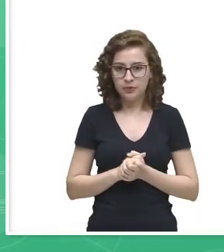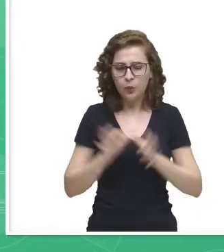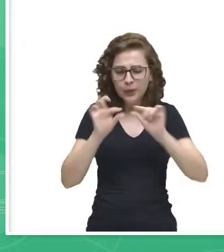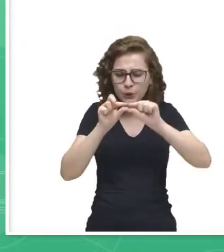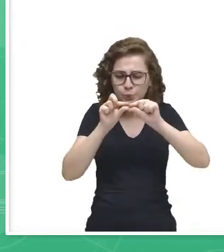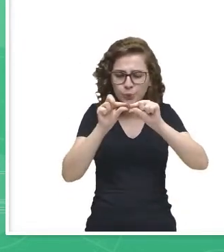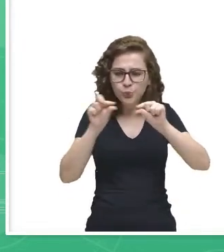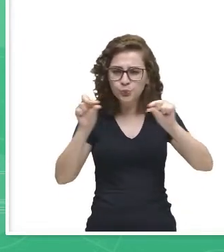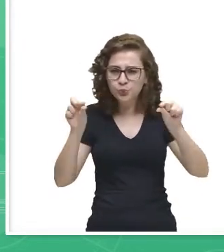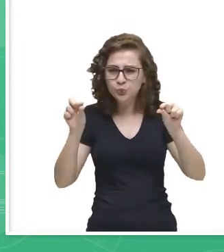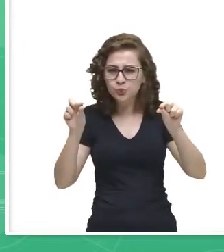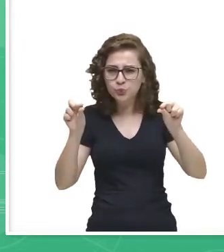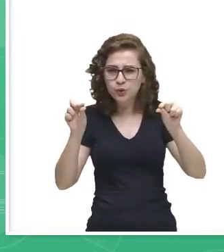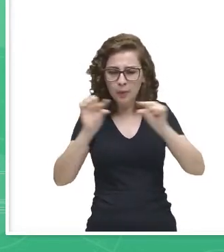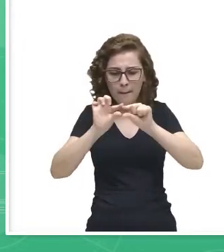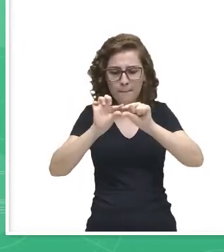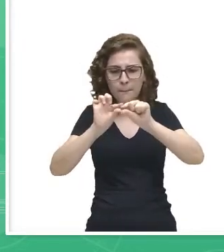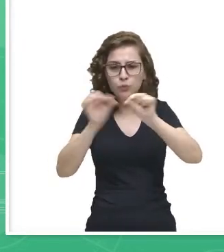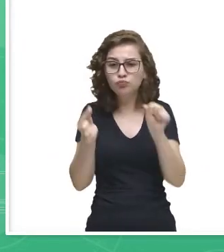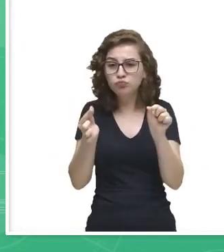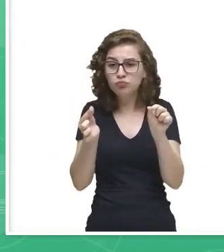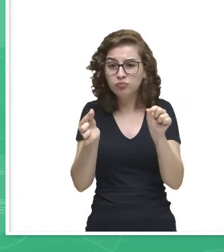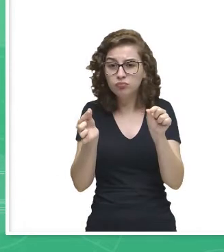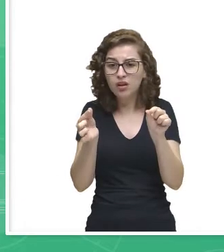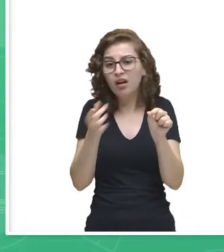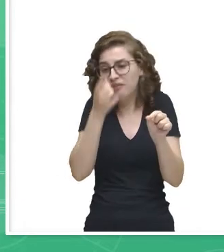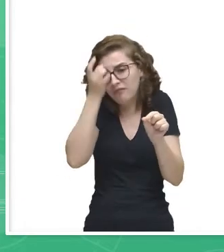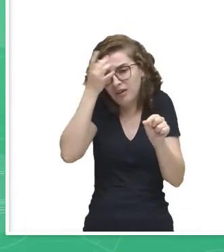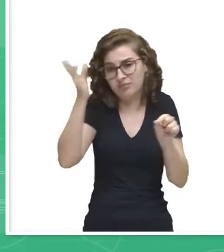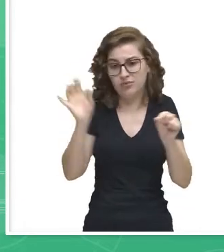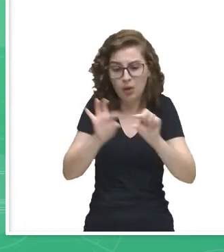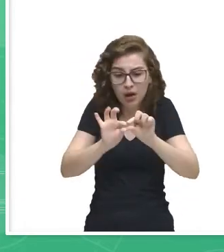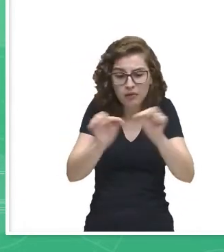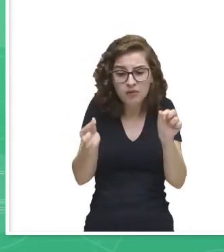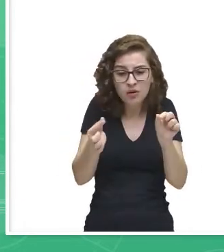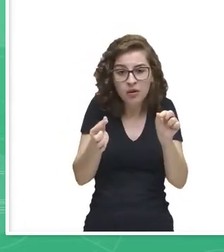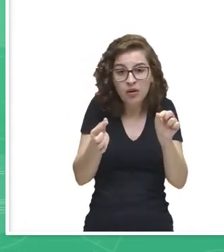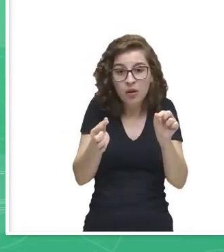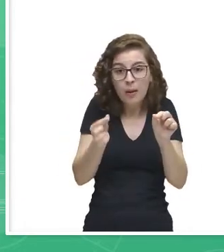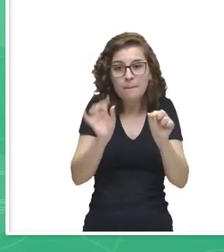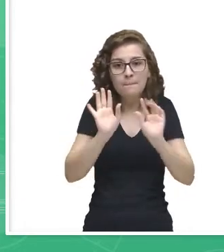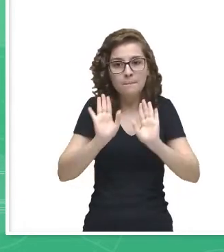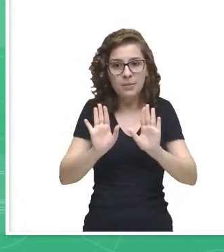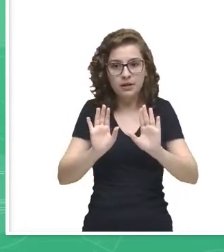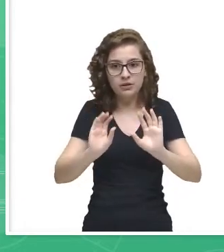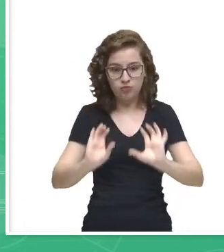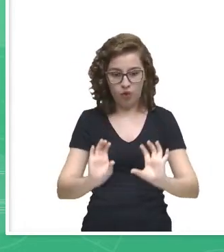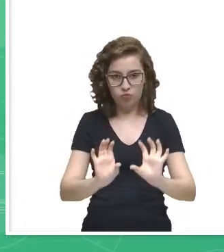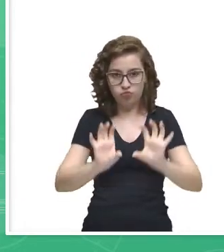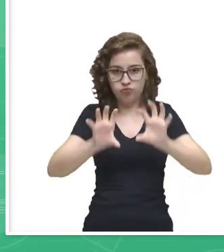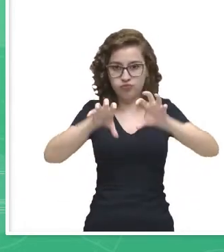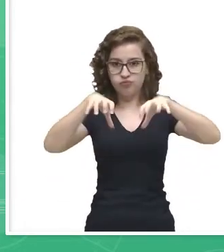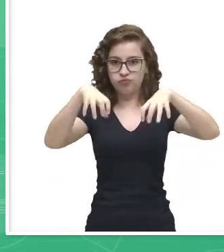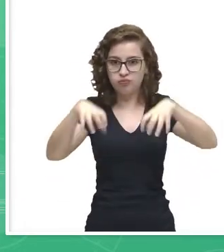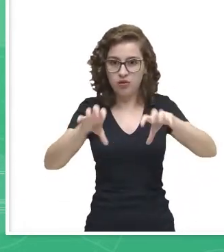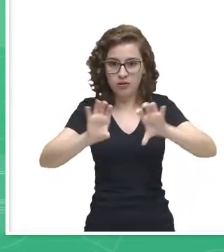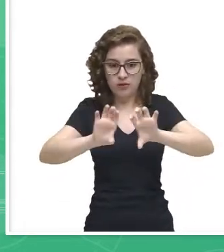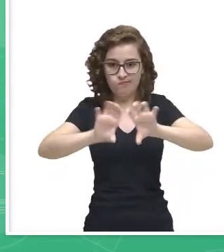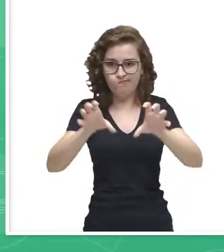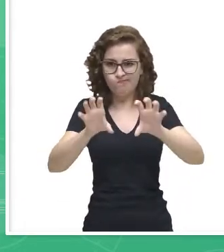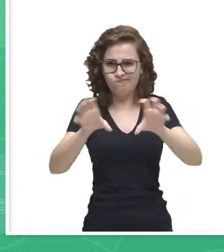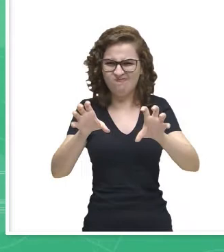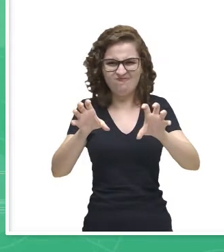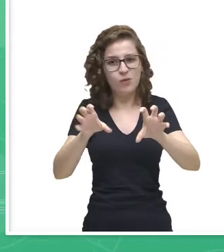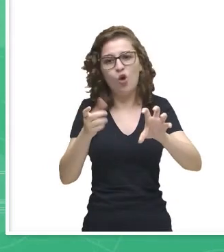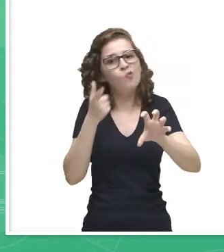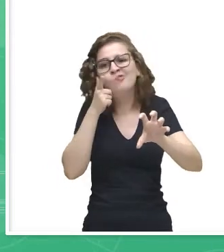palitinho, você quebra o palitinho facilmente, né? No entanto, se você faz um fecho com esses palitinhos e você tenta quebrar,